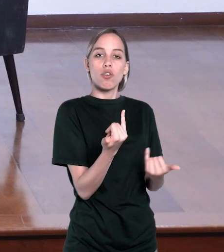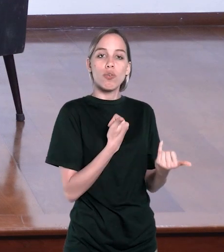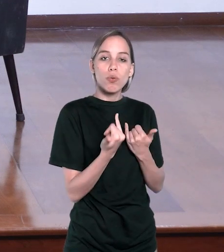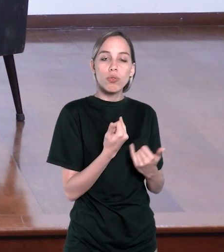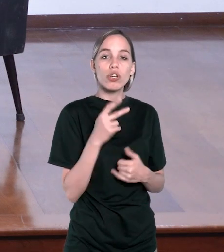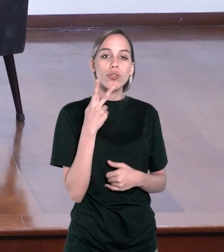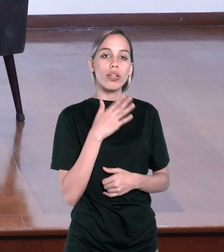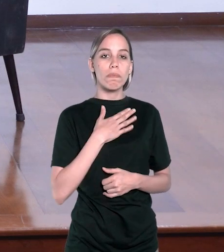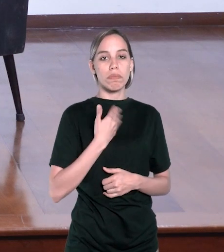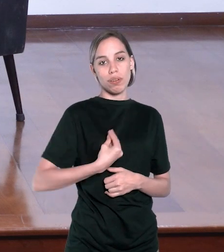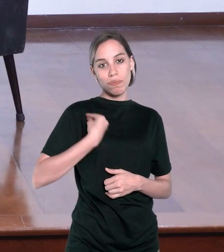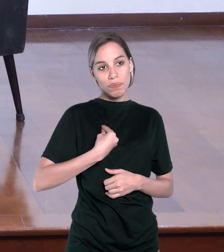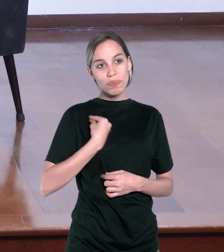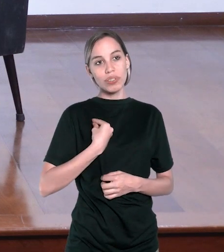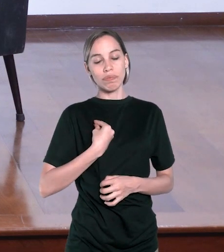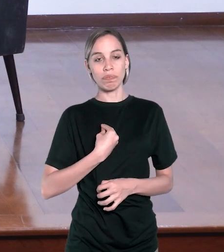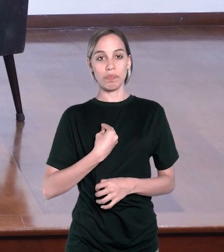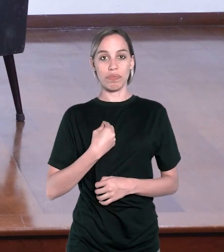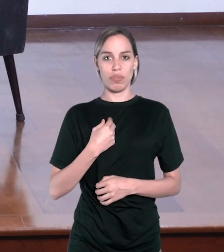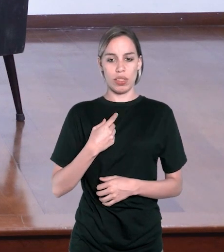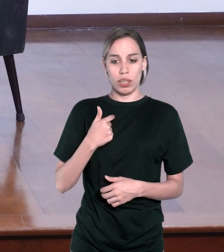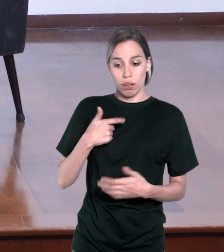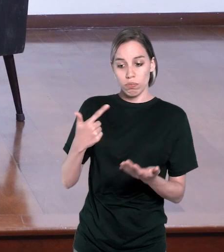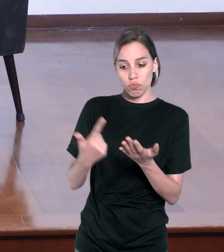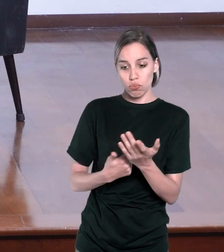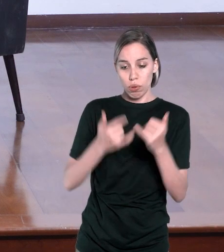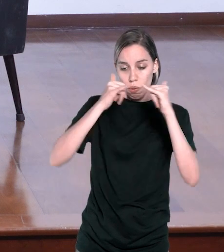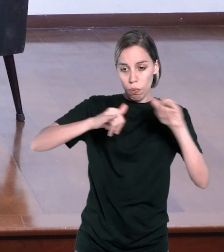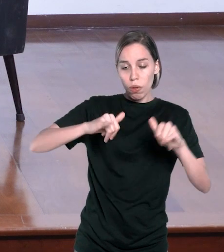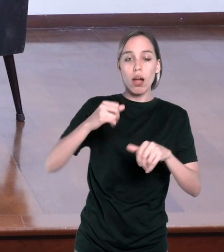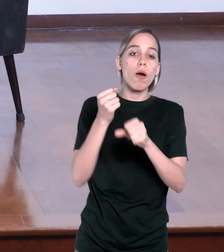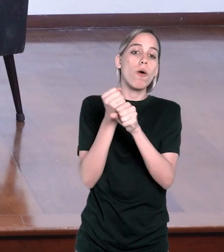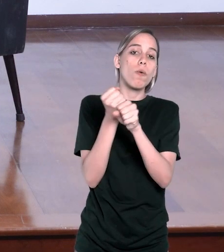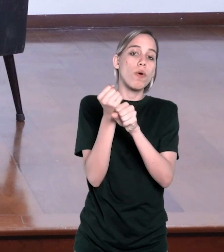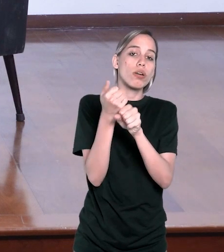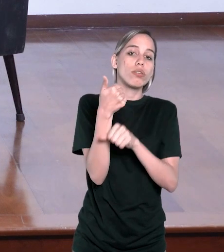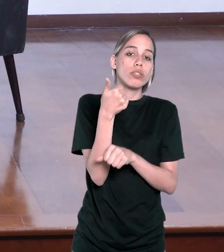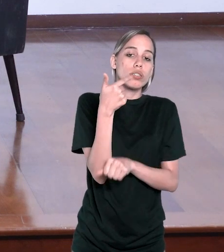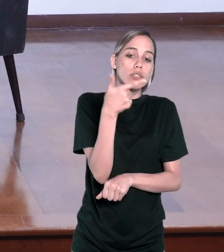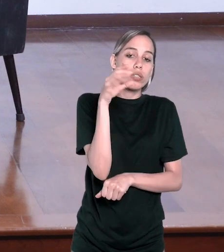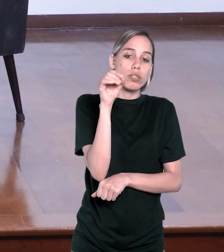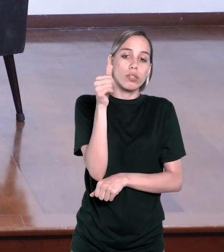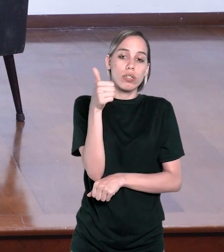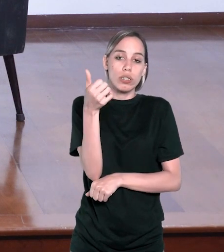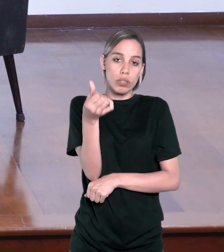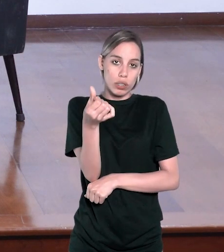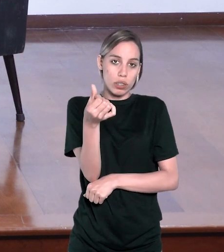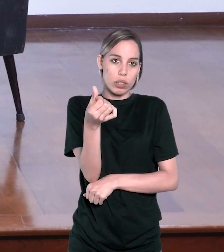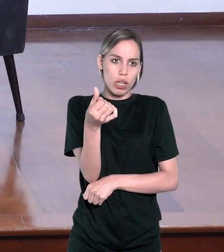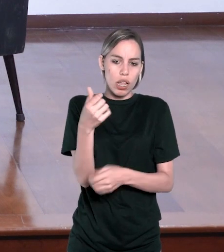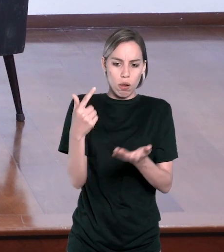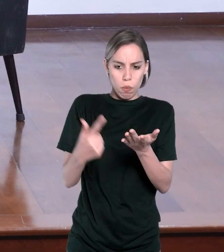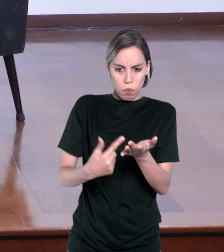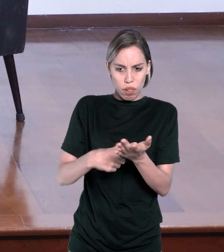2016. Foi antes do movimento, desse super movimento feminista que, né, tomou tudo. Eu tenho muito orgulho desse livro. Ele virou